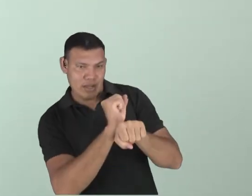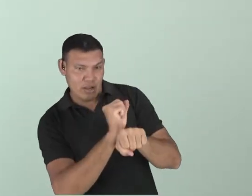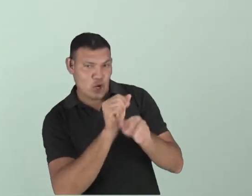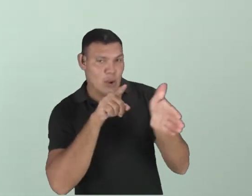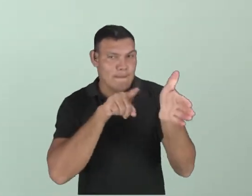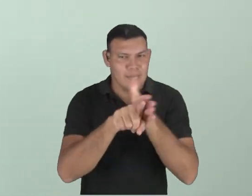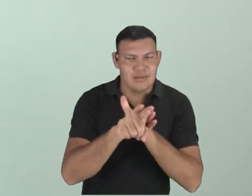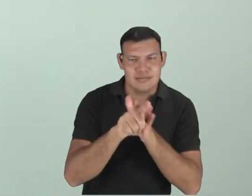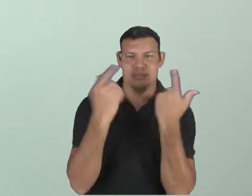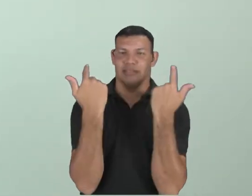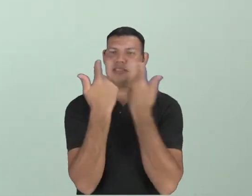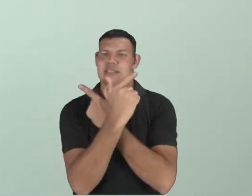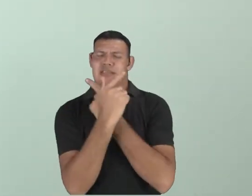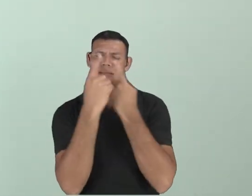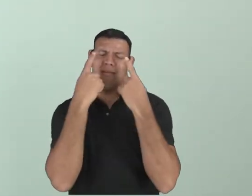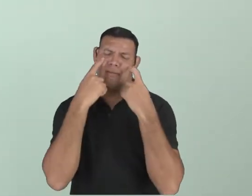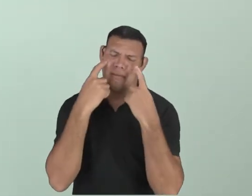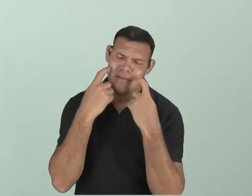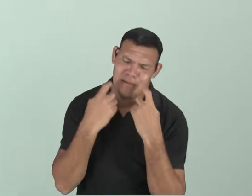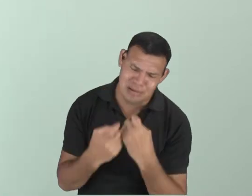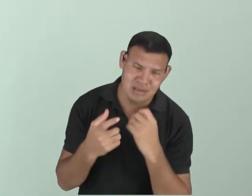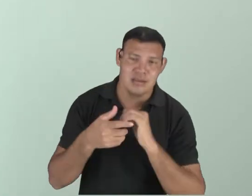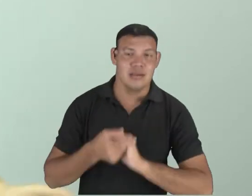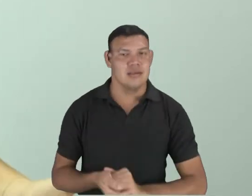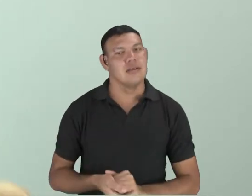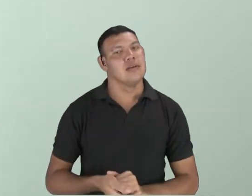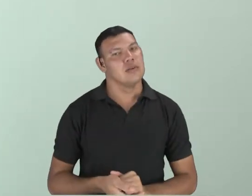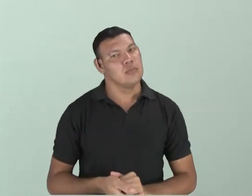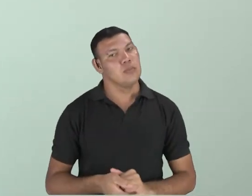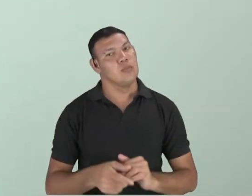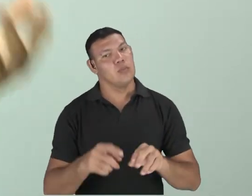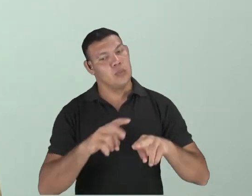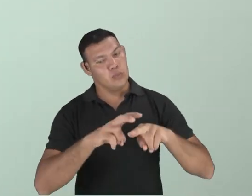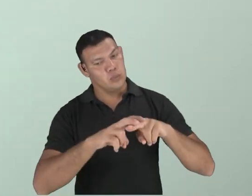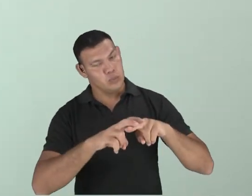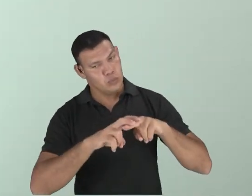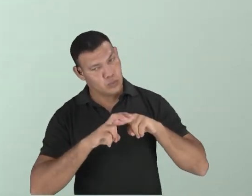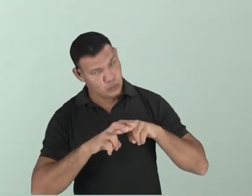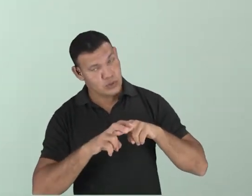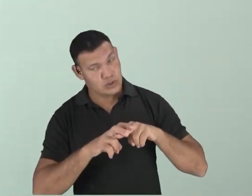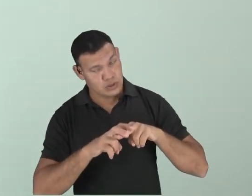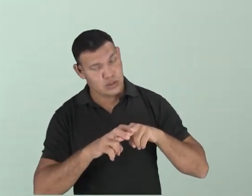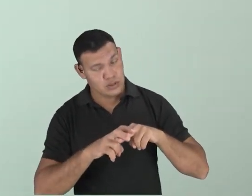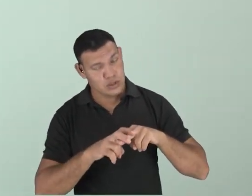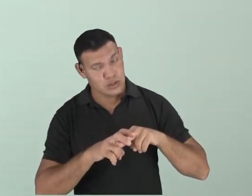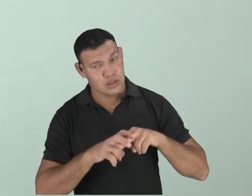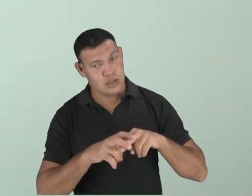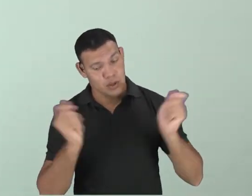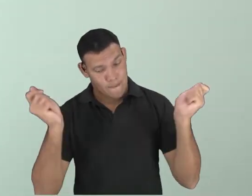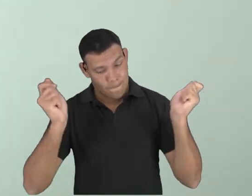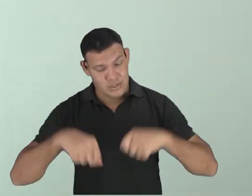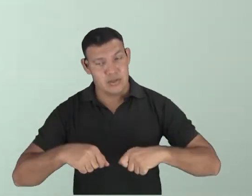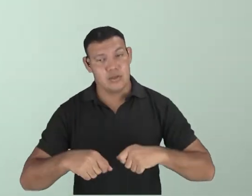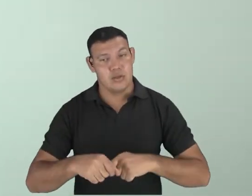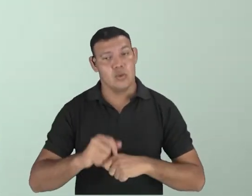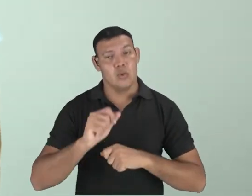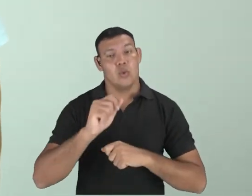ele perguntou, se ele riu, se ele chorou, é a partir da utilização dos nossos sinais gráficos, ok?